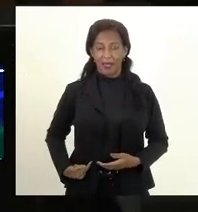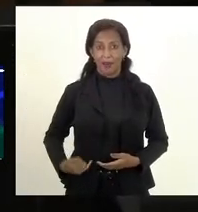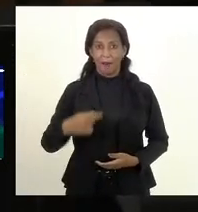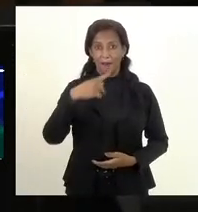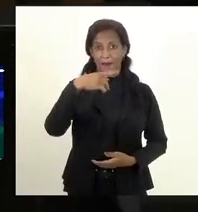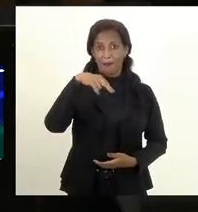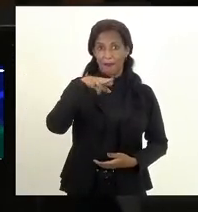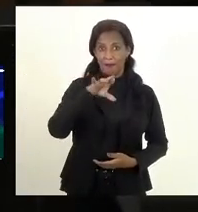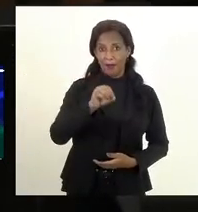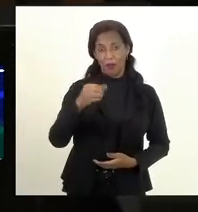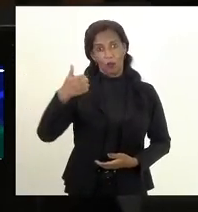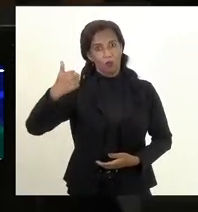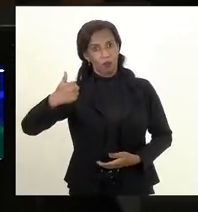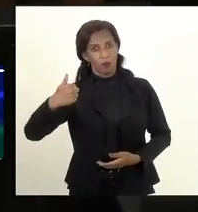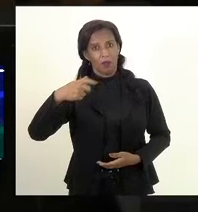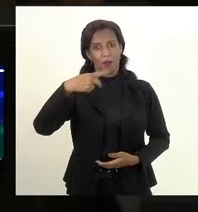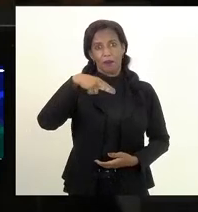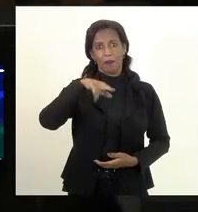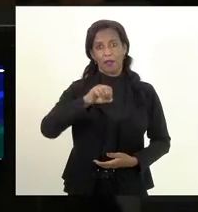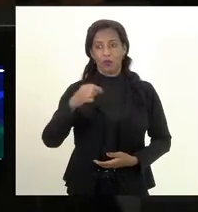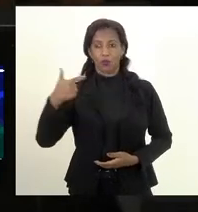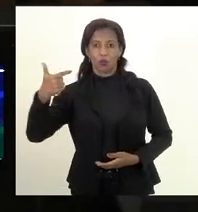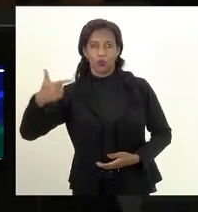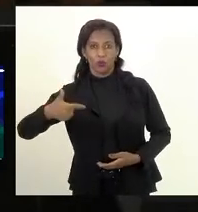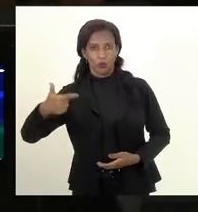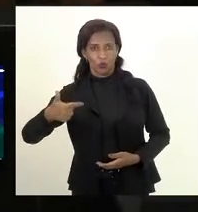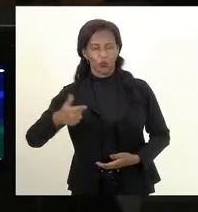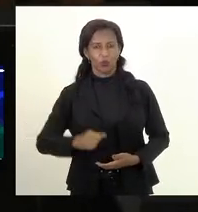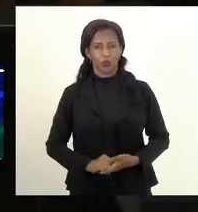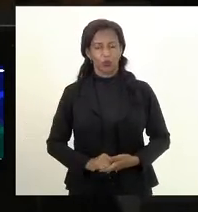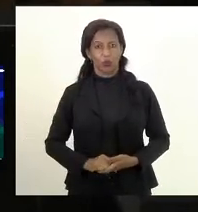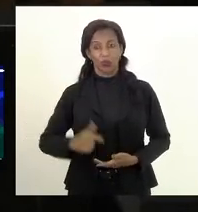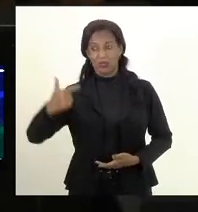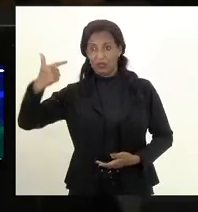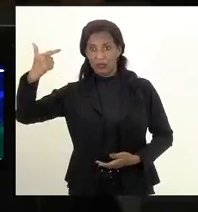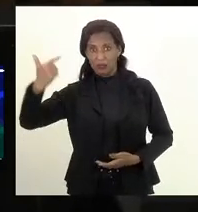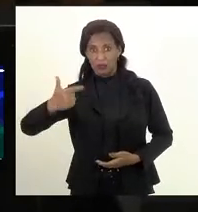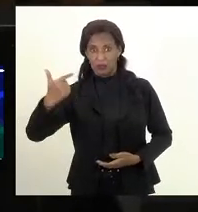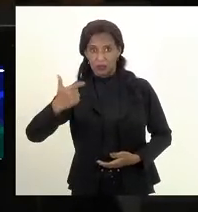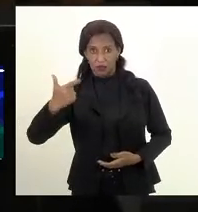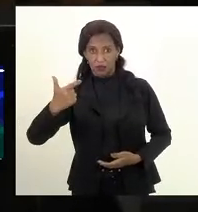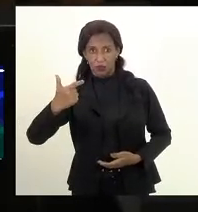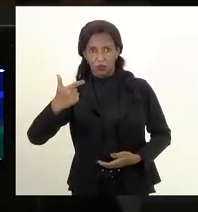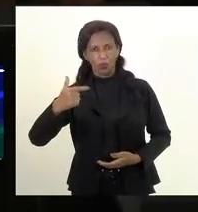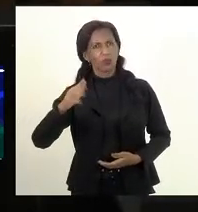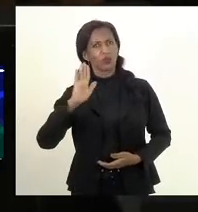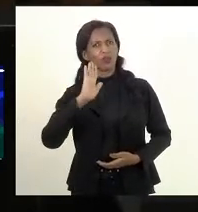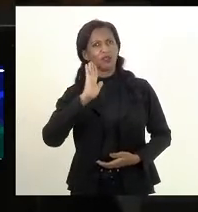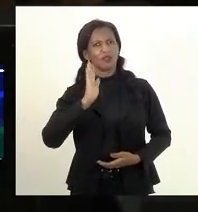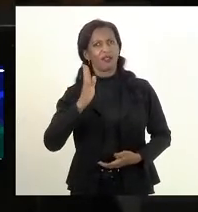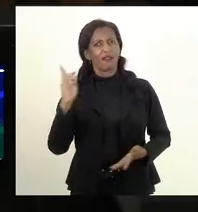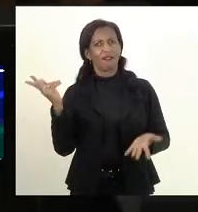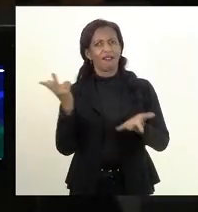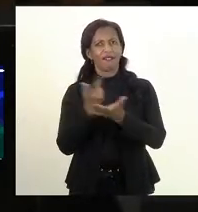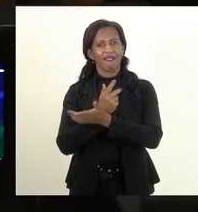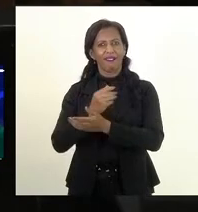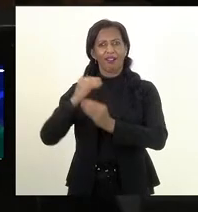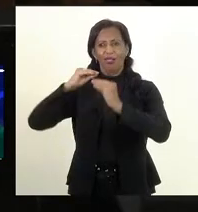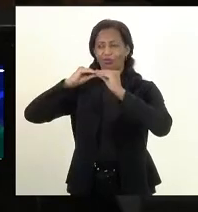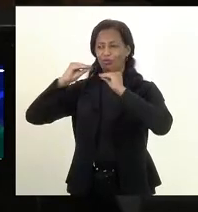e Pedro Segundo aliás que pelo segundo está sendo objeto de uma novela às 18horas